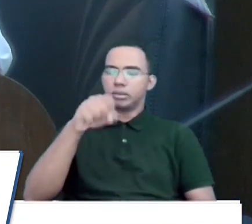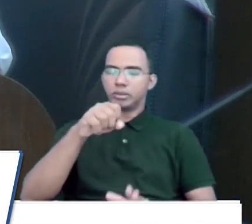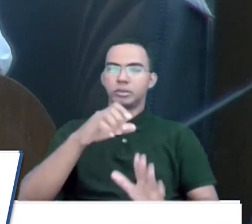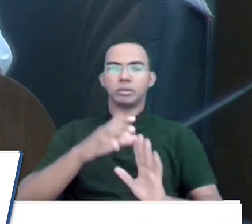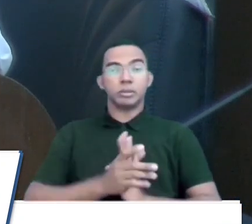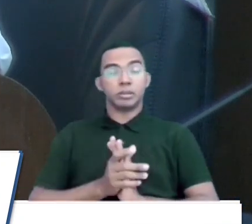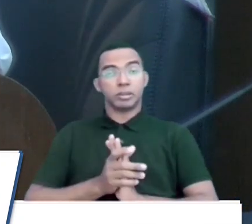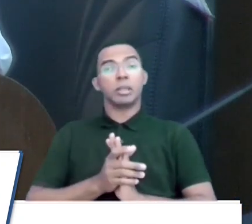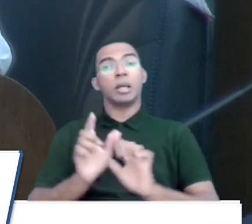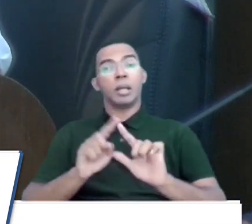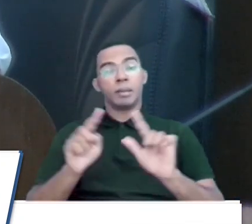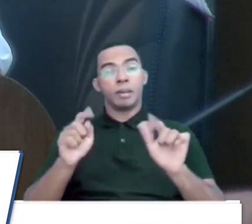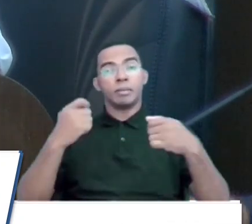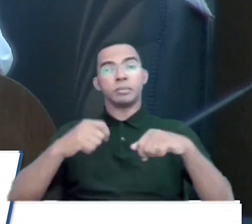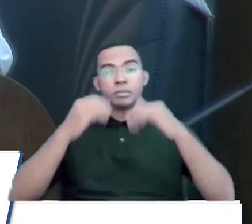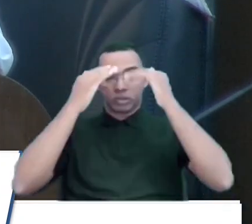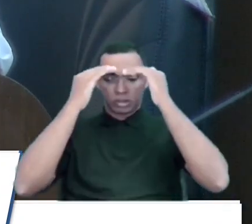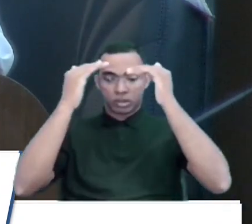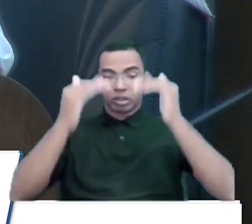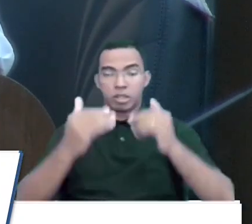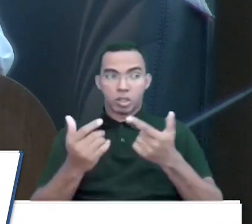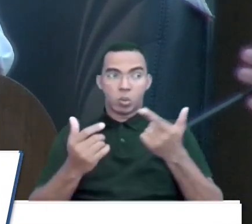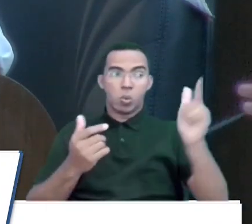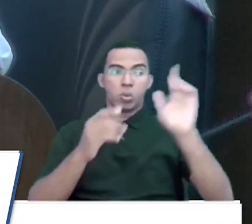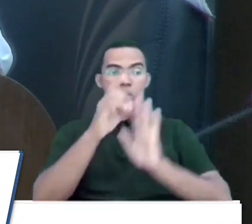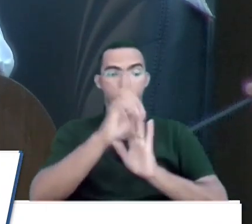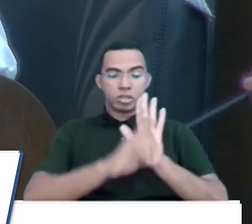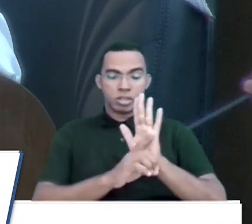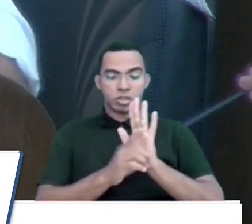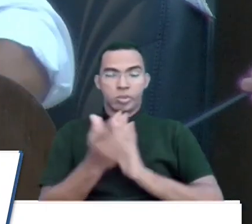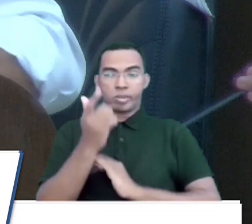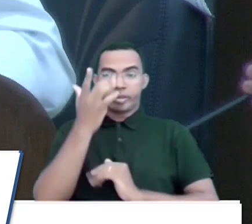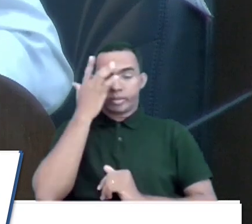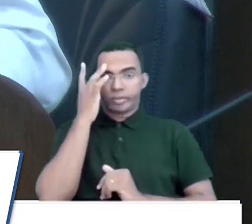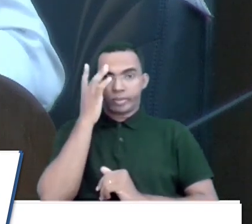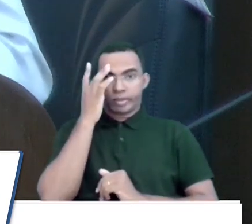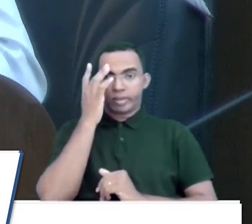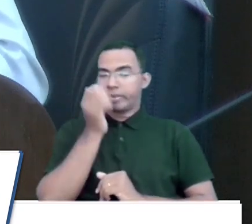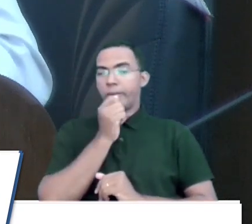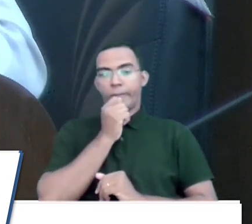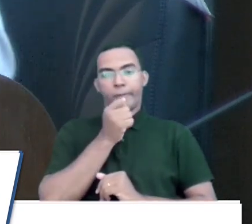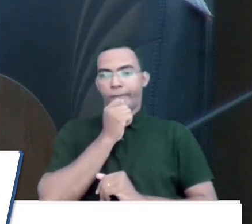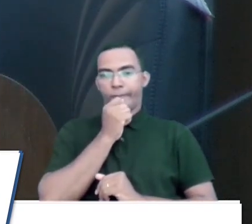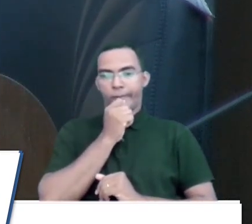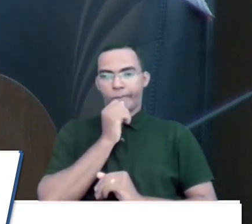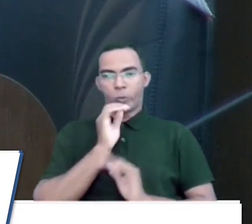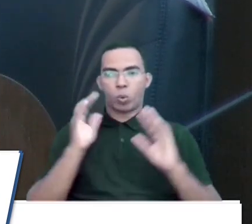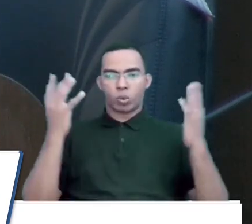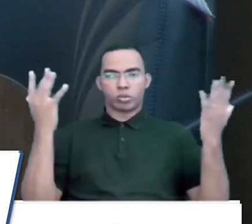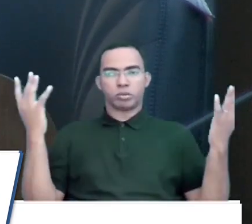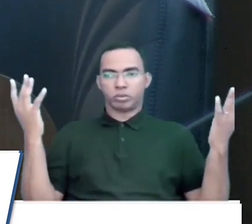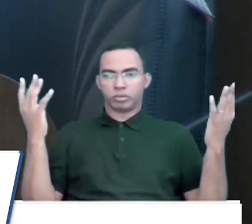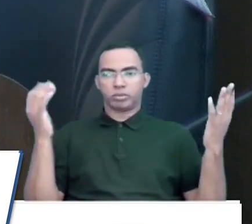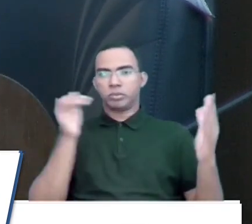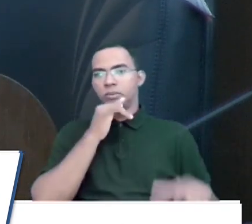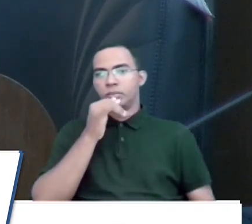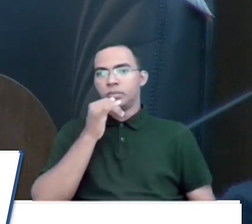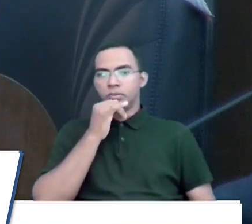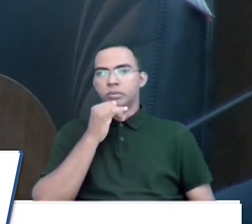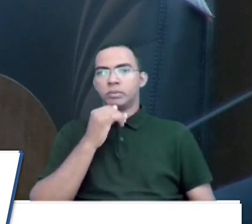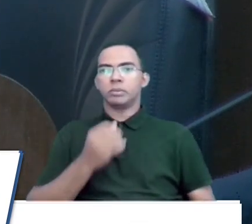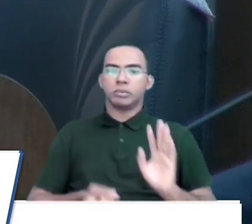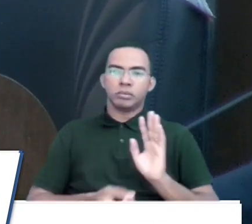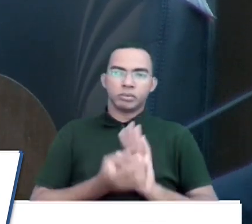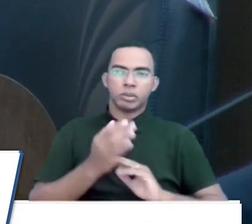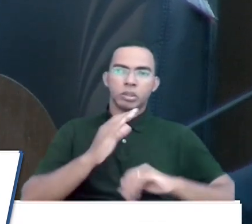tem que respeitar também o outro direito de outras pessoas. Coisa que não está. Quando fizeram aquela operação lá,